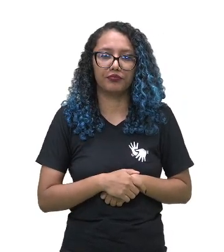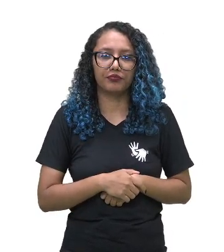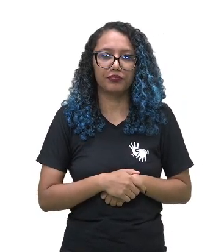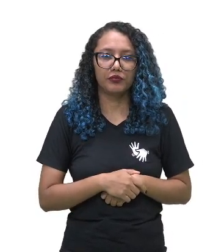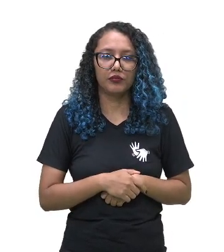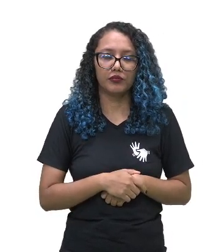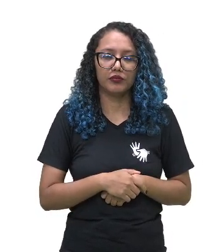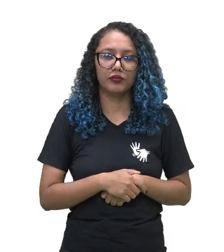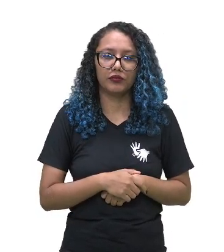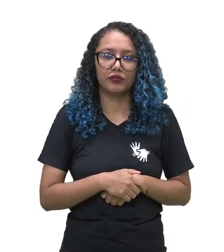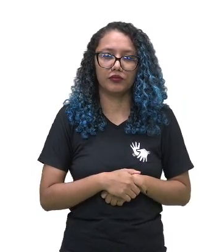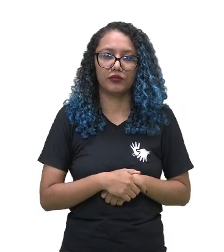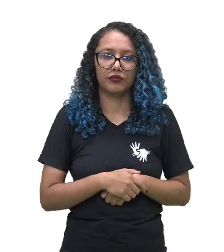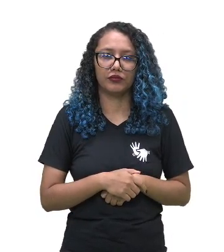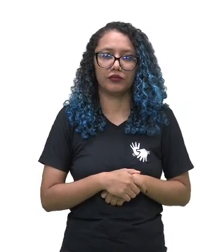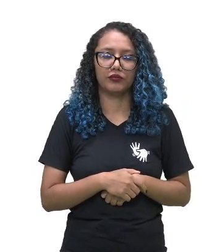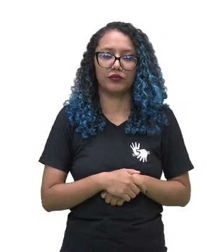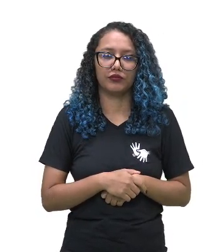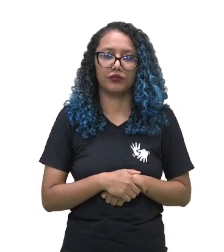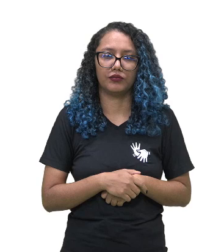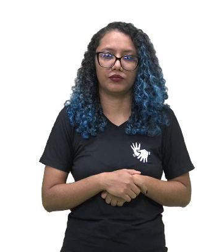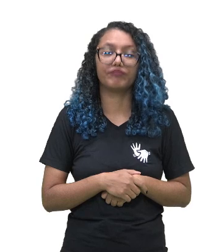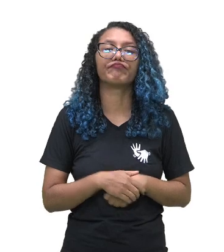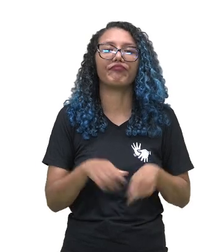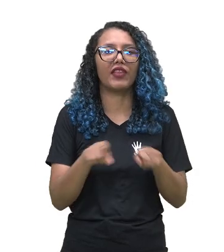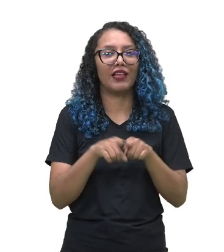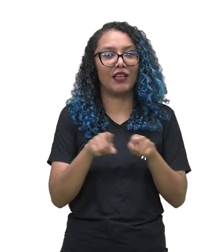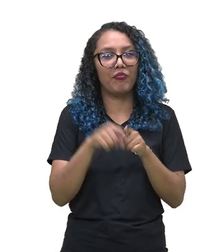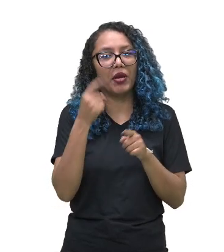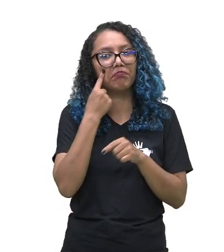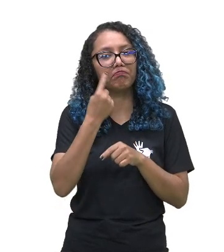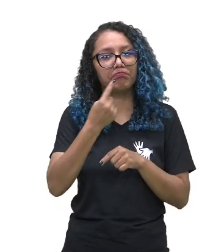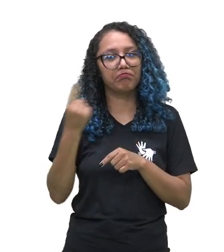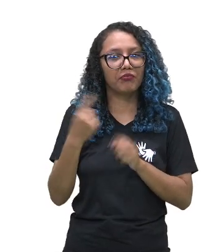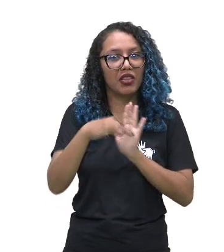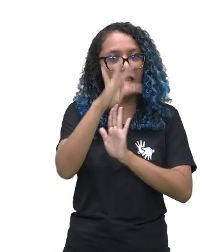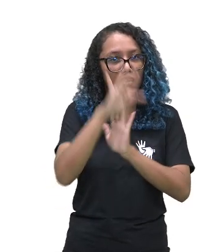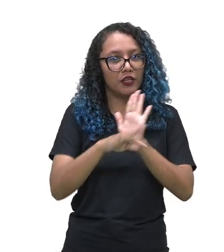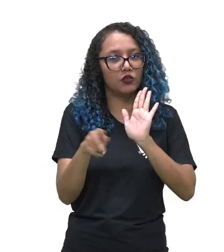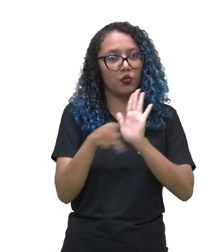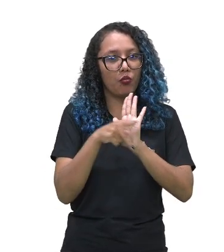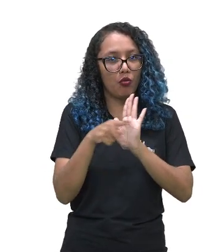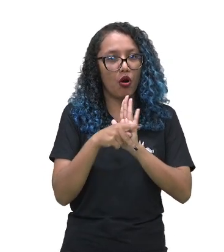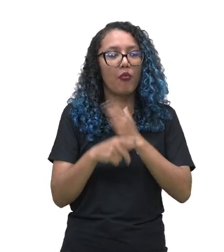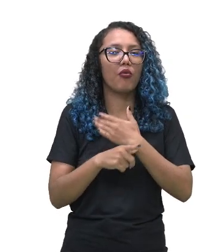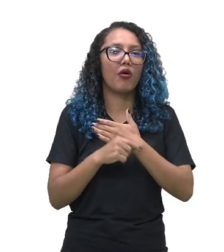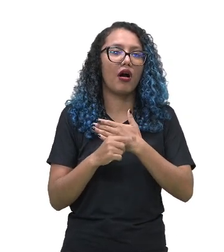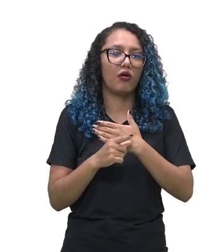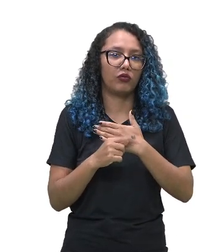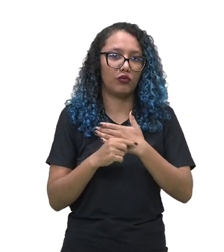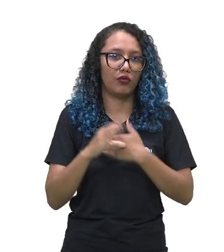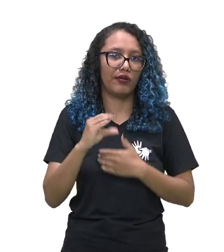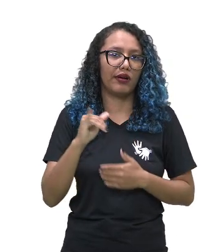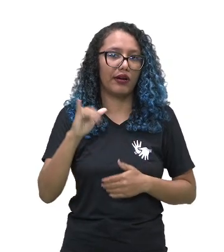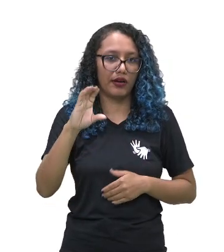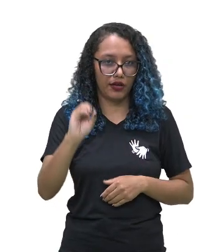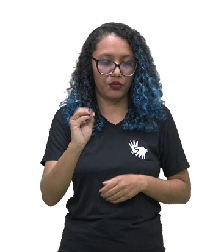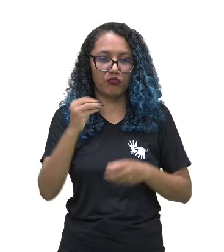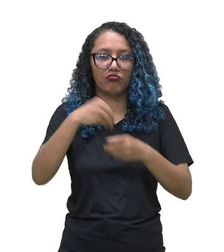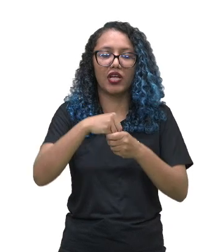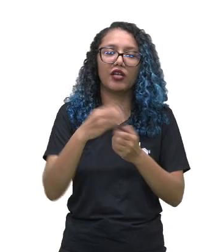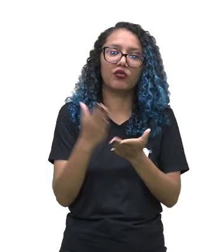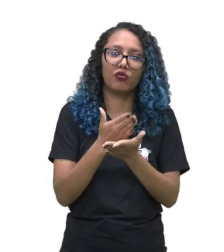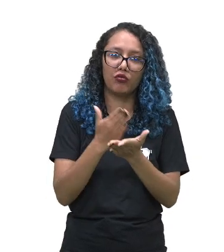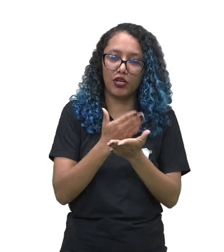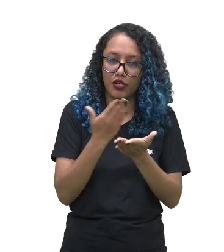dispõe. Estas também são palavras do próprio autor Caio Prado Júnior, que está na obra A Formação